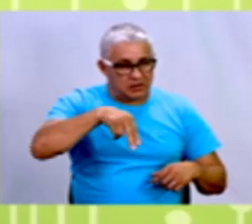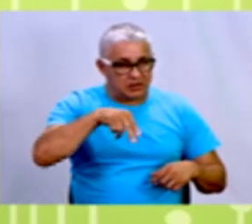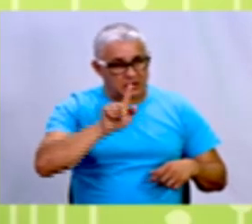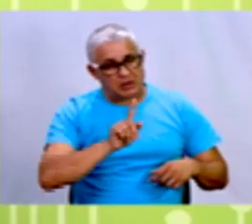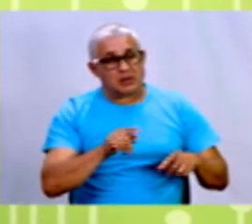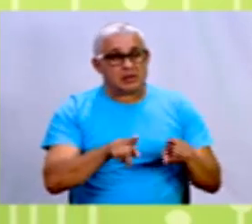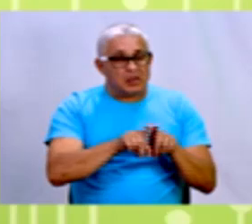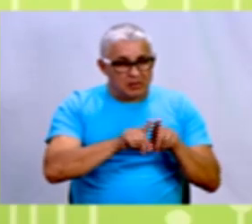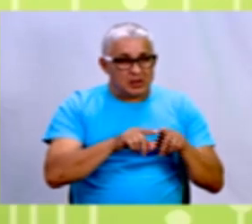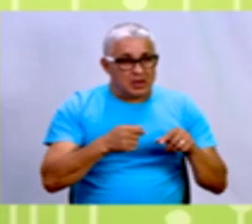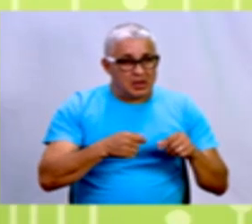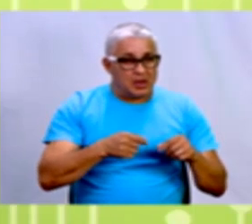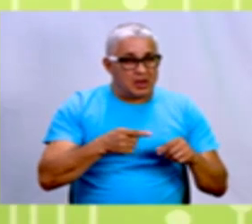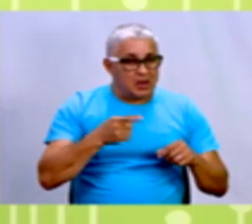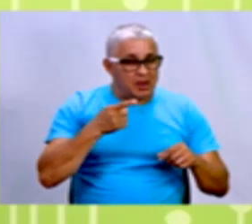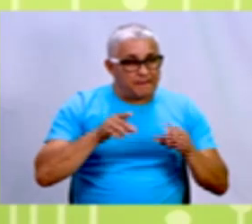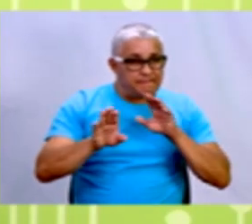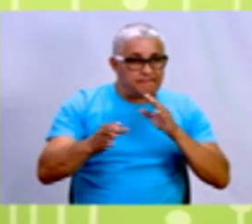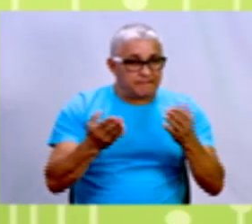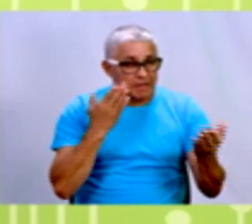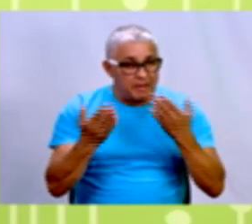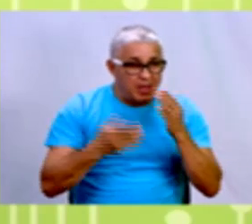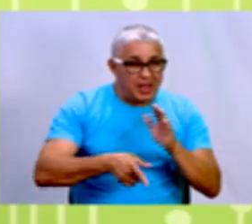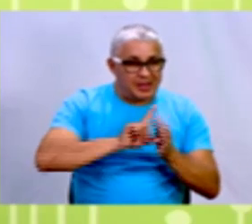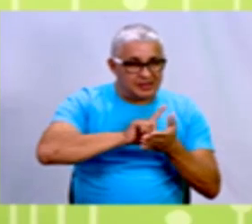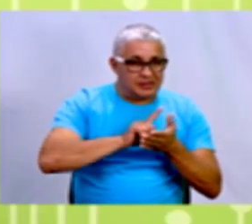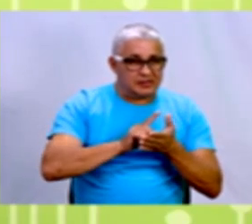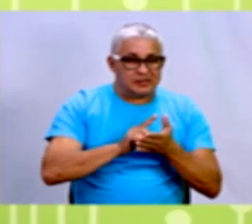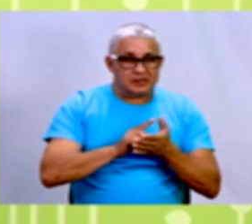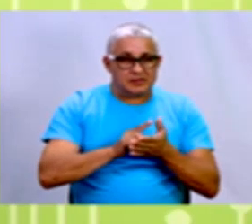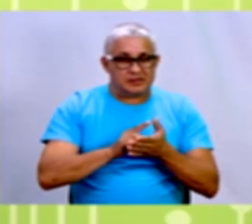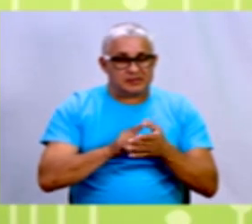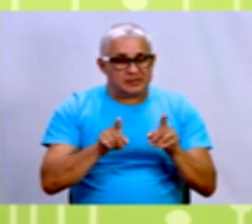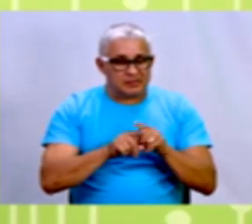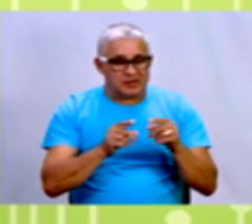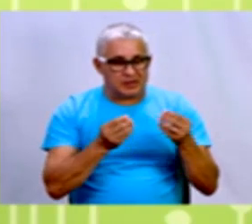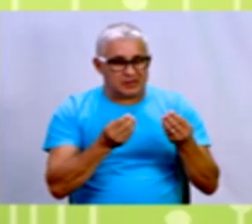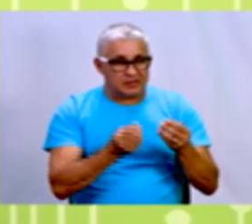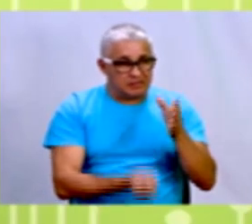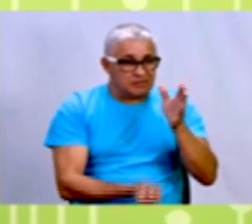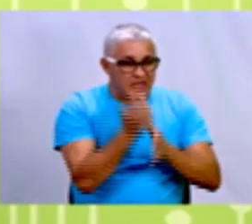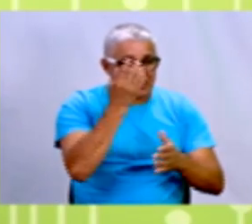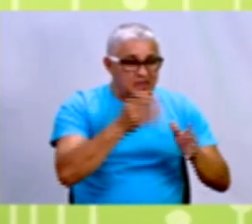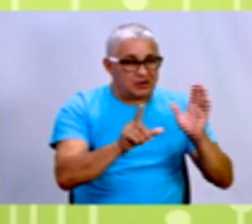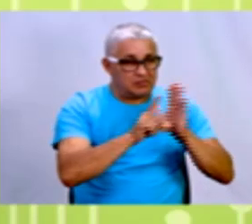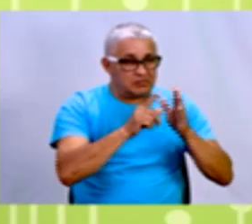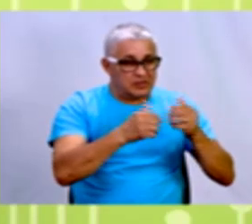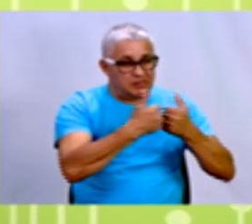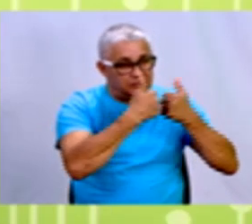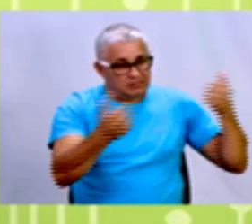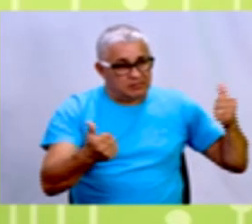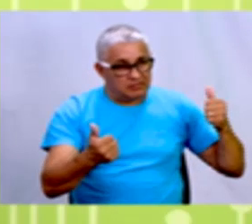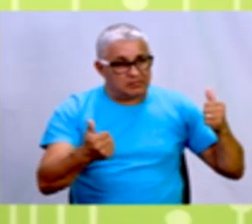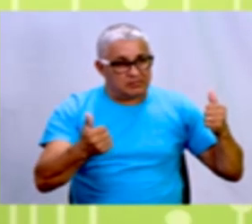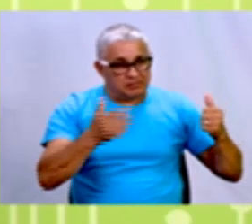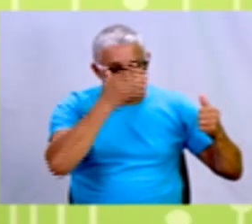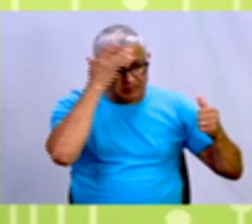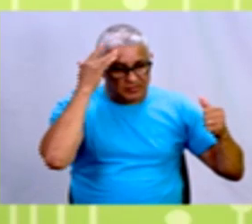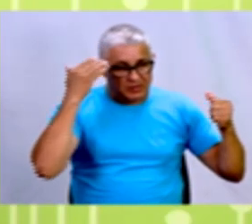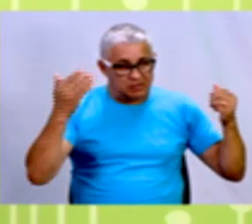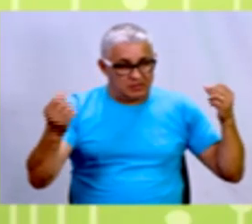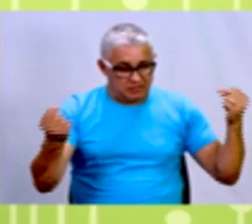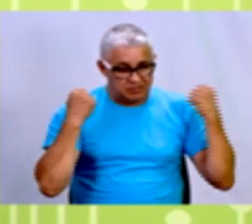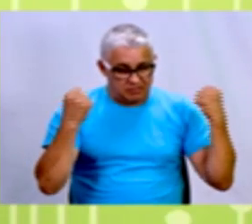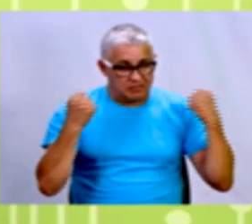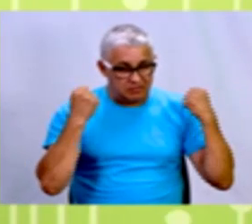e viram que seria muito mais rentável eles colocarem essa loja perto da academia, mesmo porque são as pessoas que frequentam a